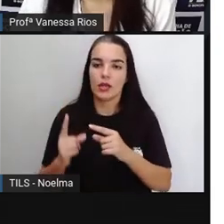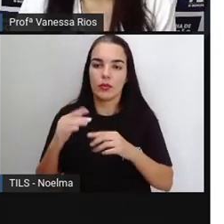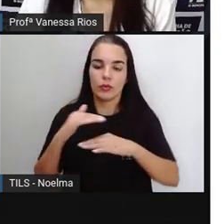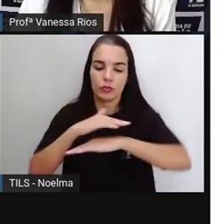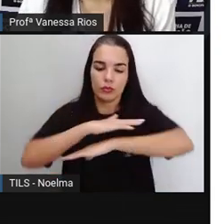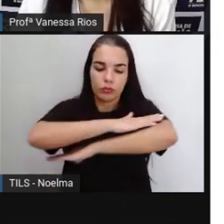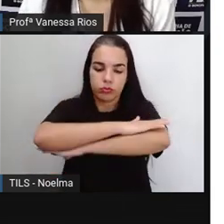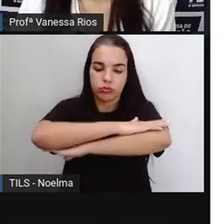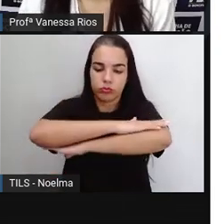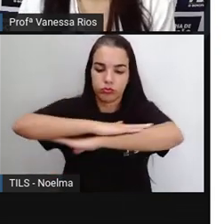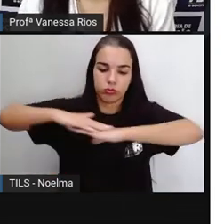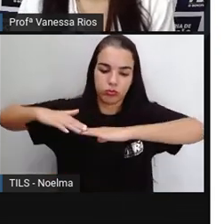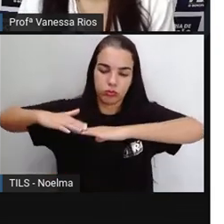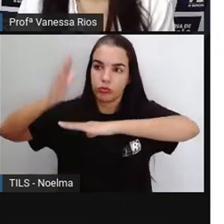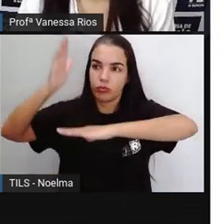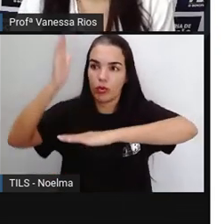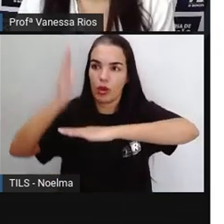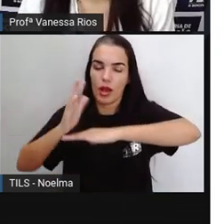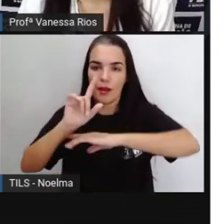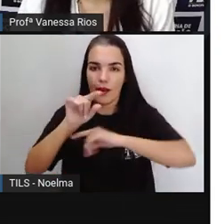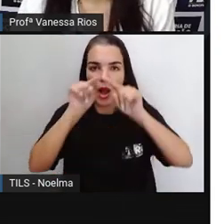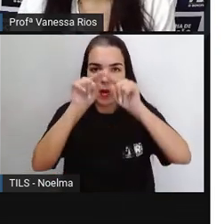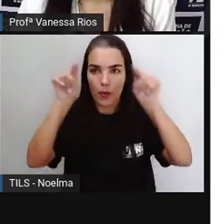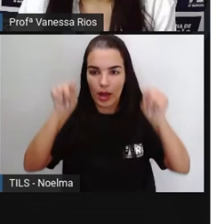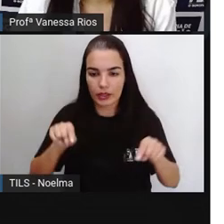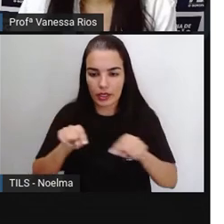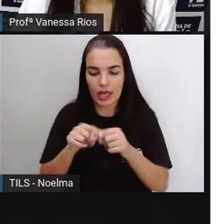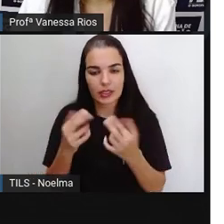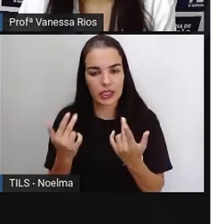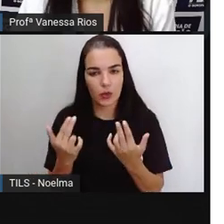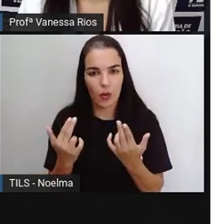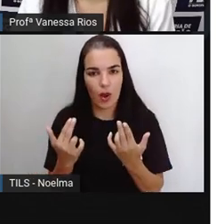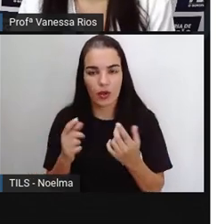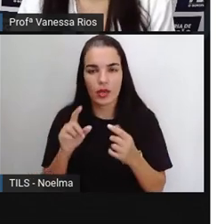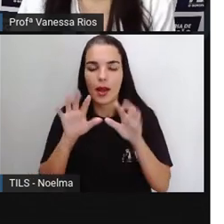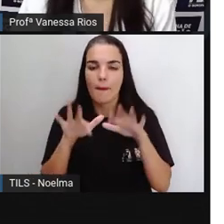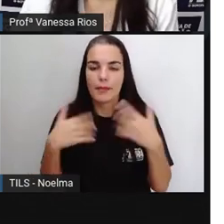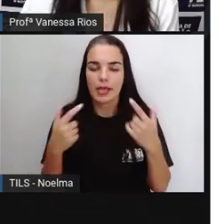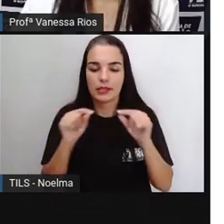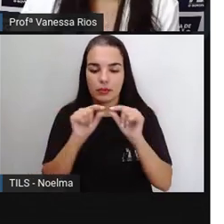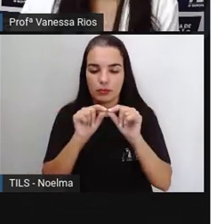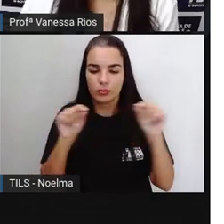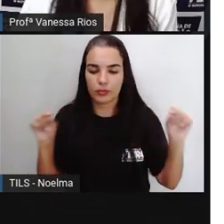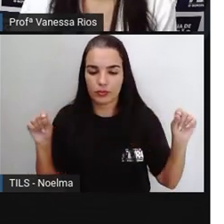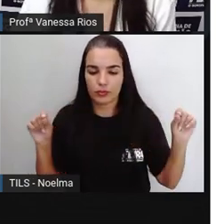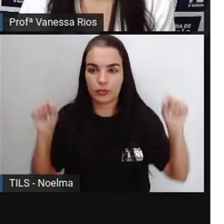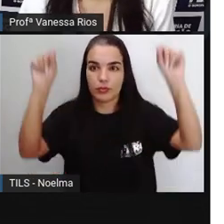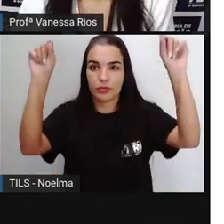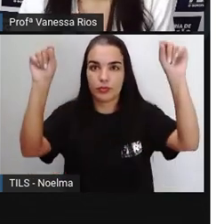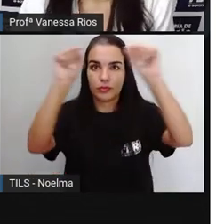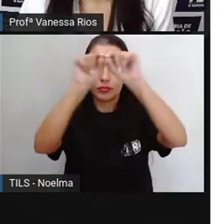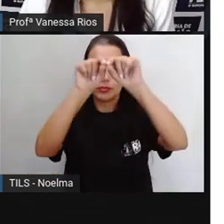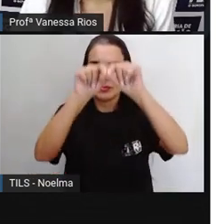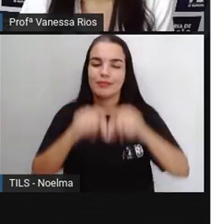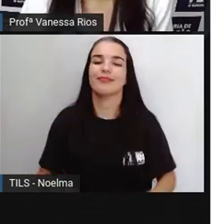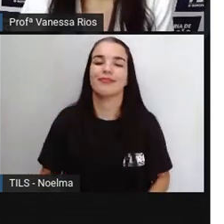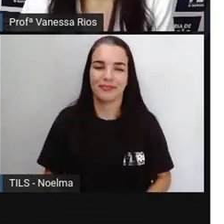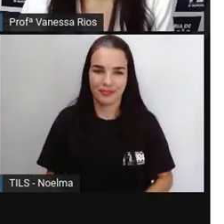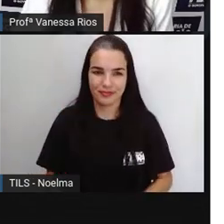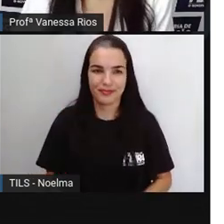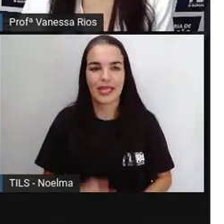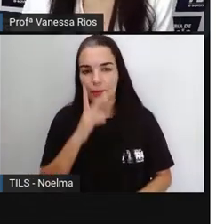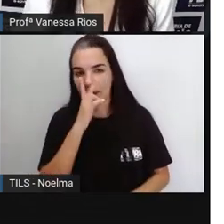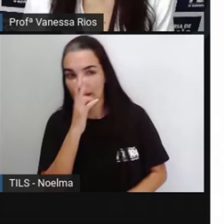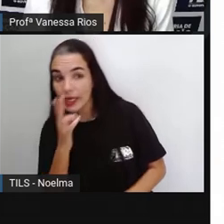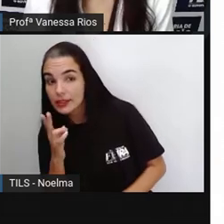enquanto o quadrado possui quatro lados do mesmo tamanho. Então, existem semelhanças e também